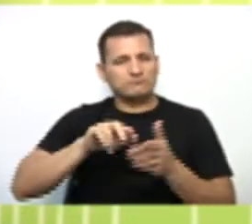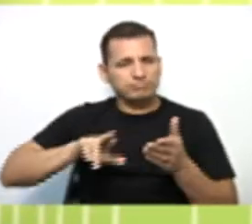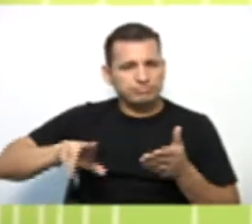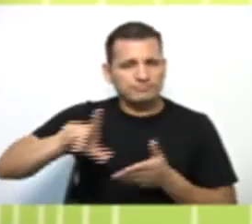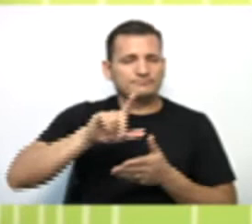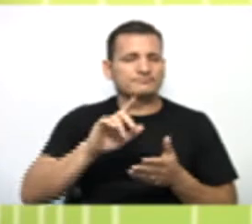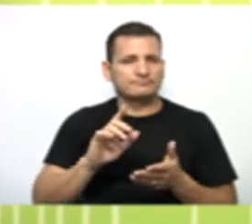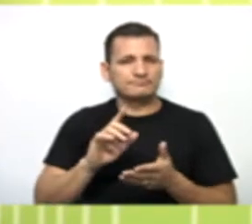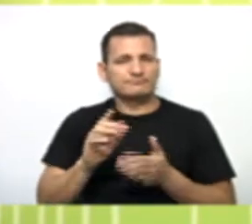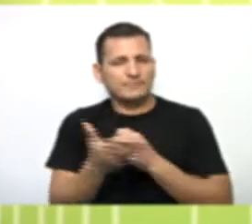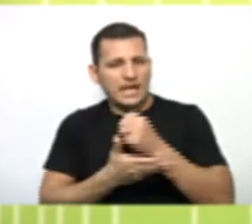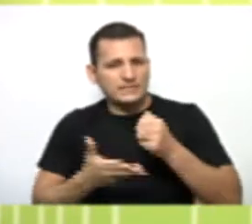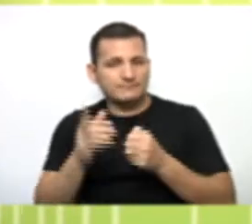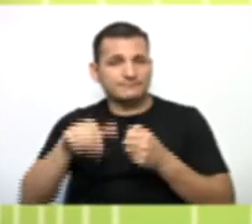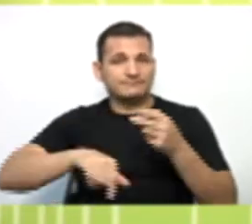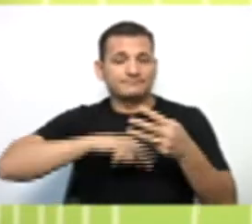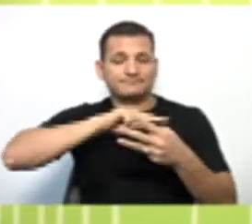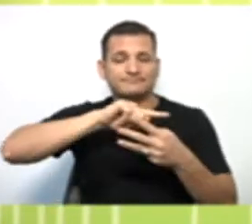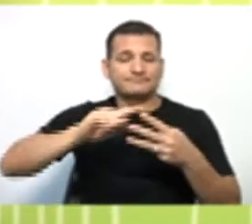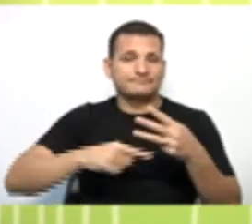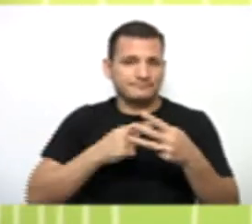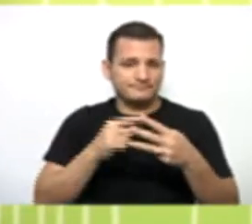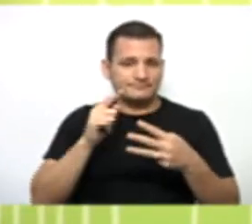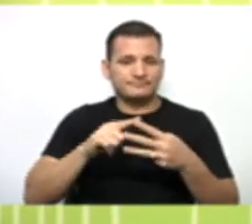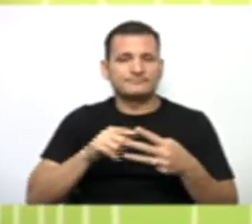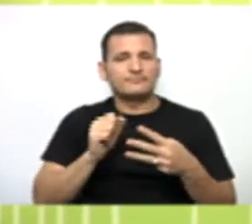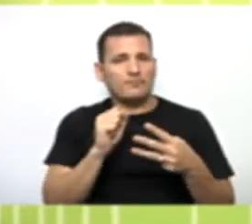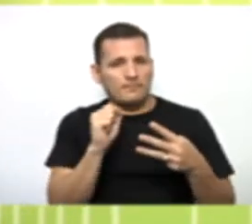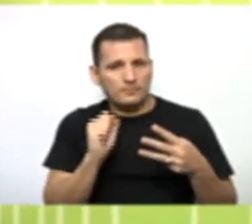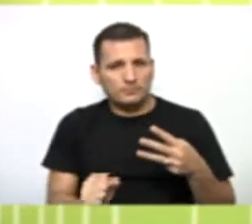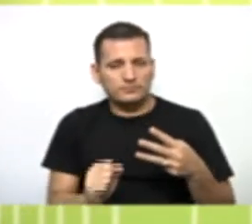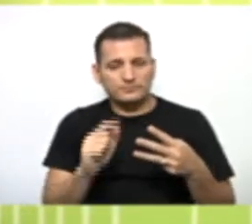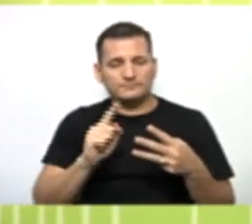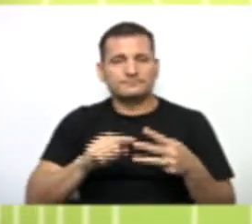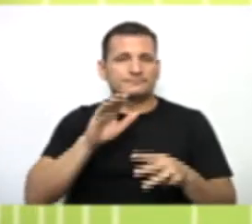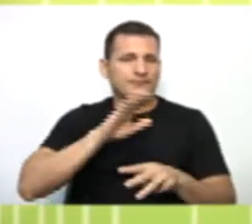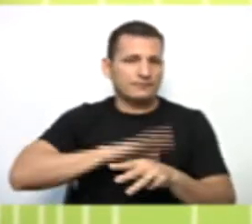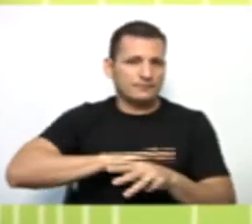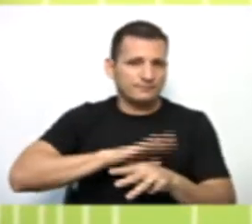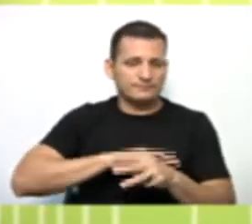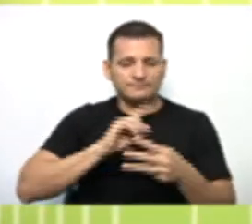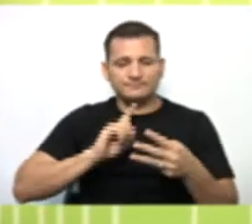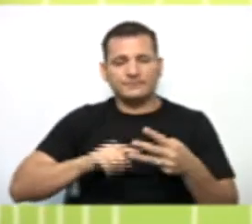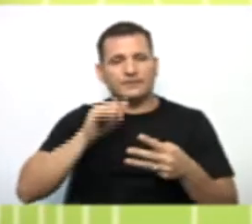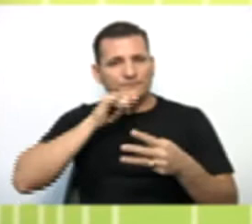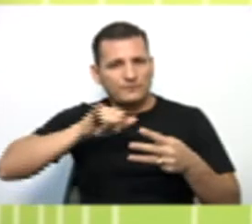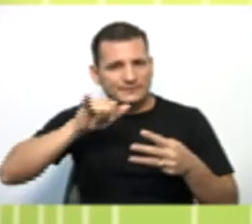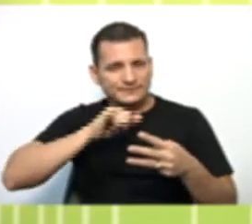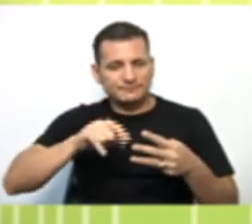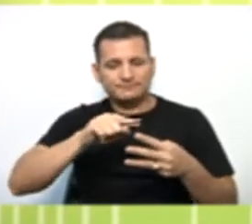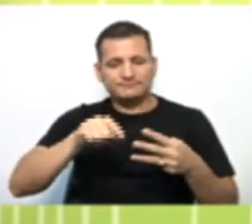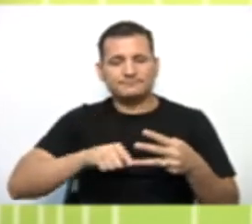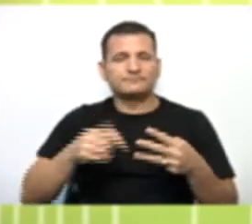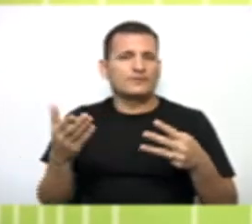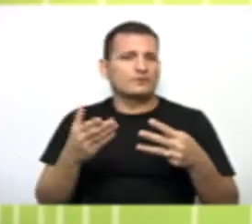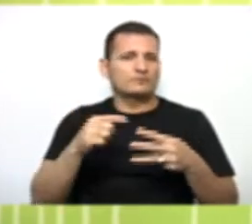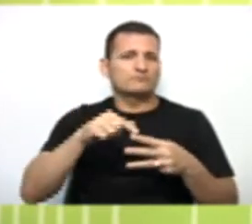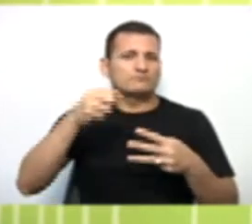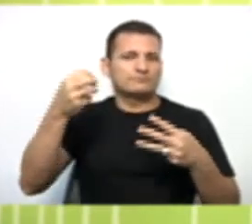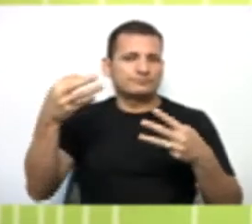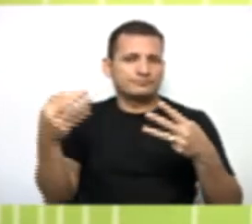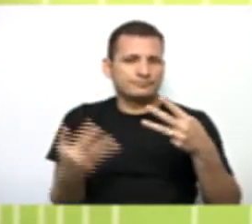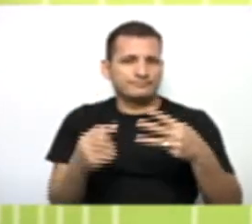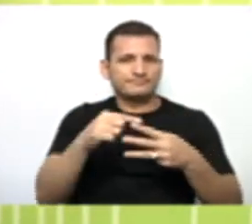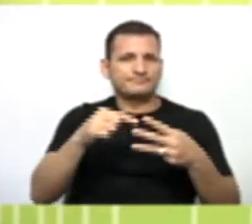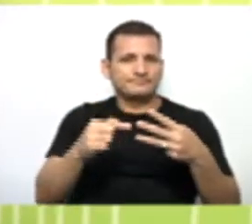negociação, que são 3, não é? É o poder, o tempo e a informação. Nós vamos agora dar uma destrinchada